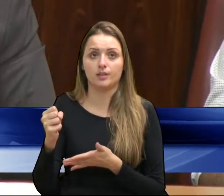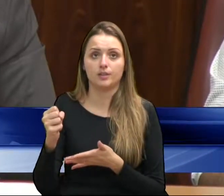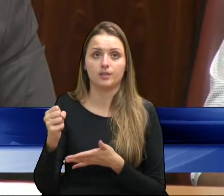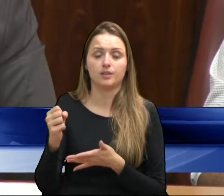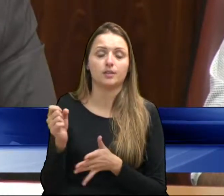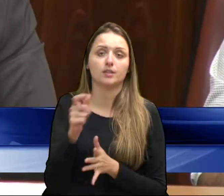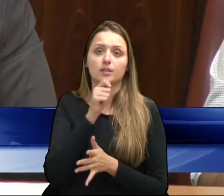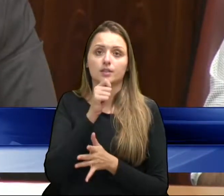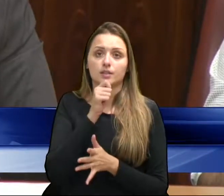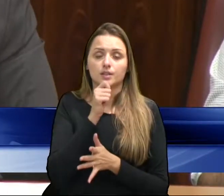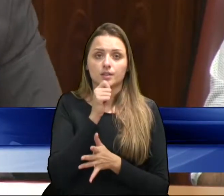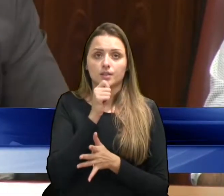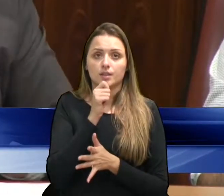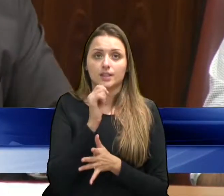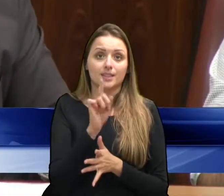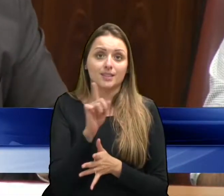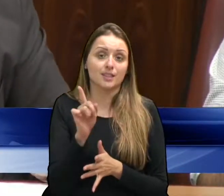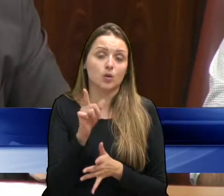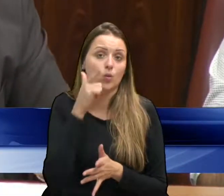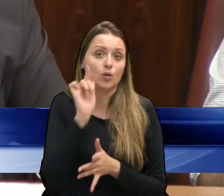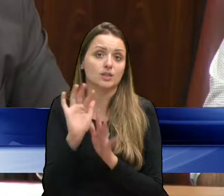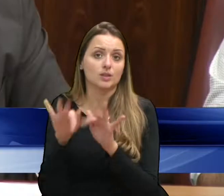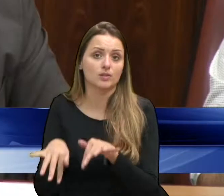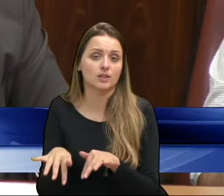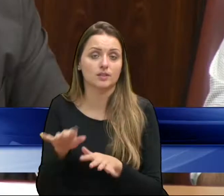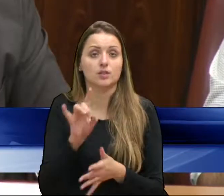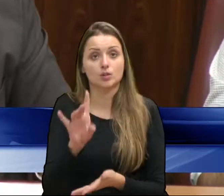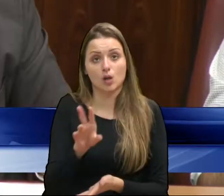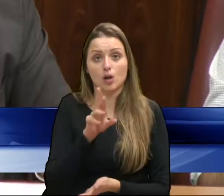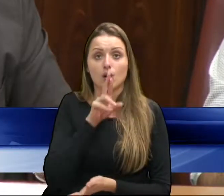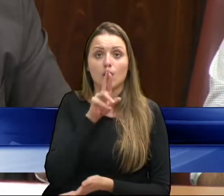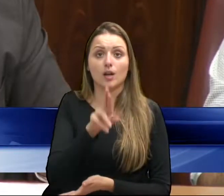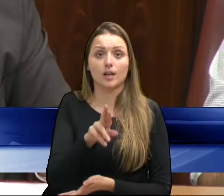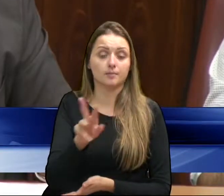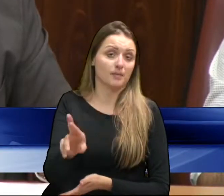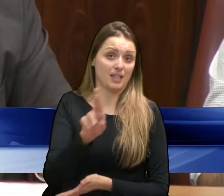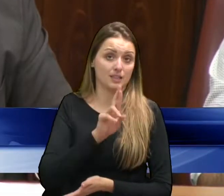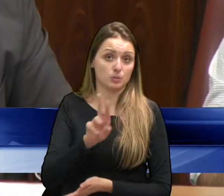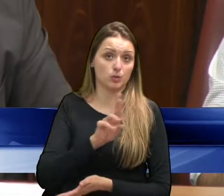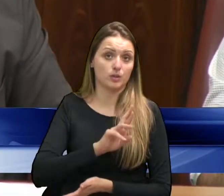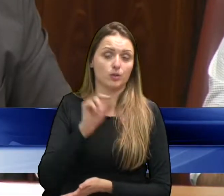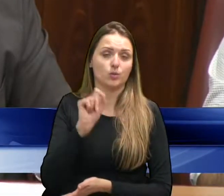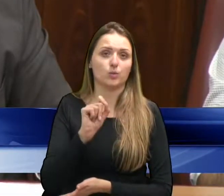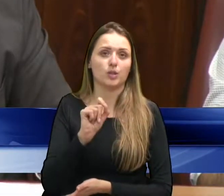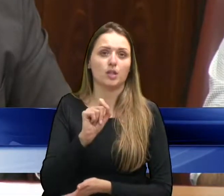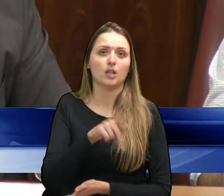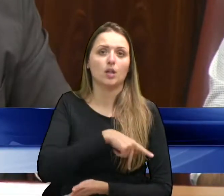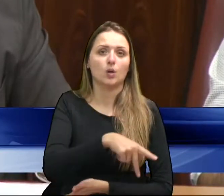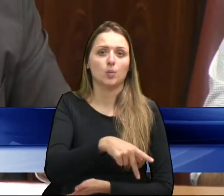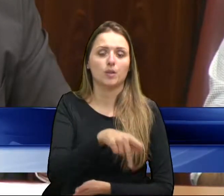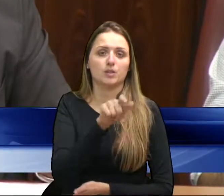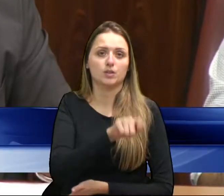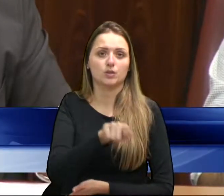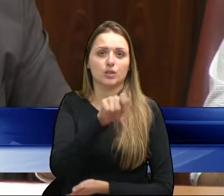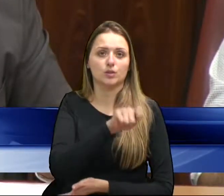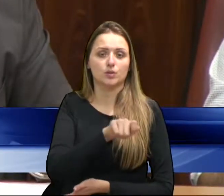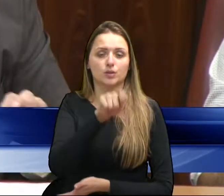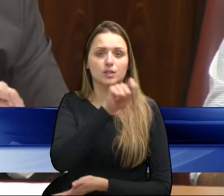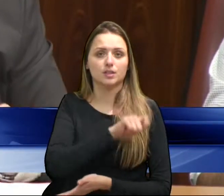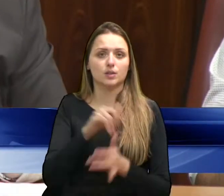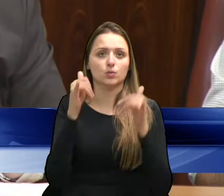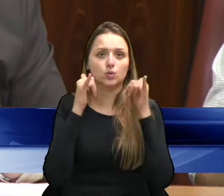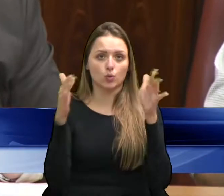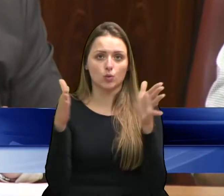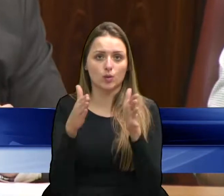concluiu. Então, respondendo aqui ao que levantou, né, o presidente da Associação de Transporte de Passageiros,